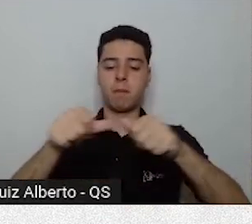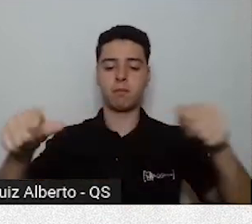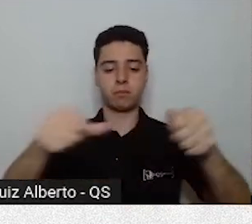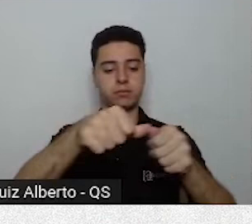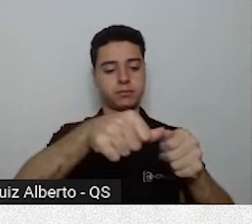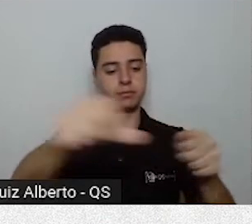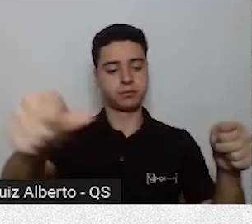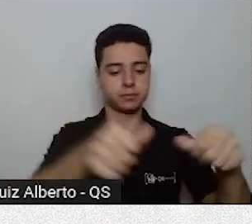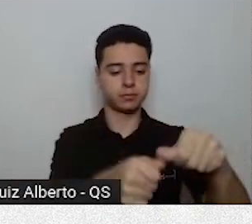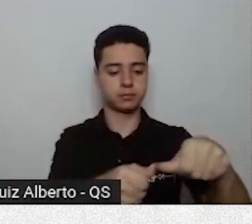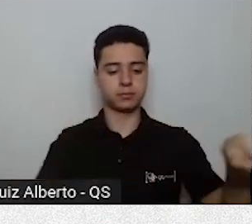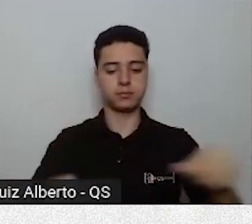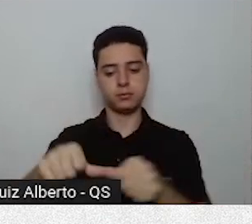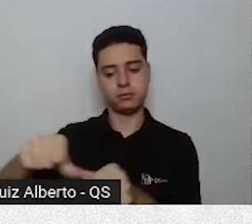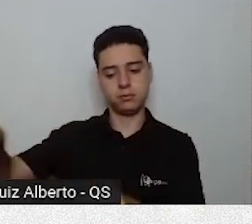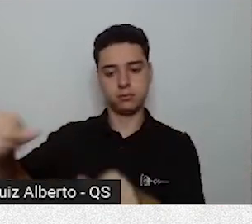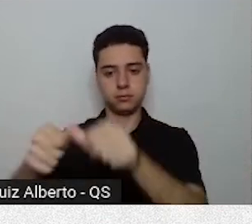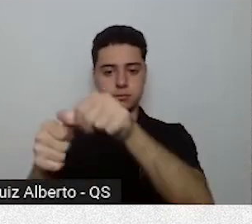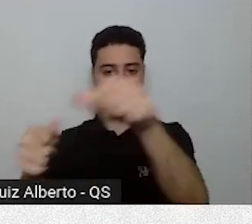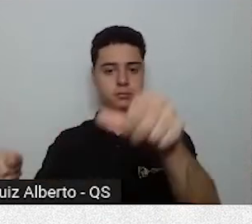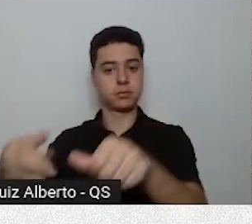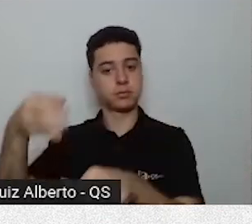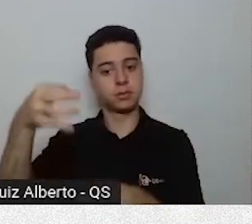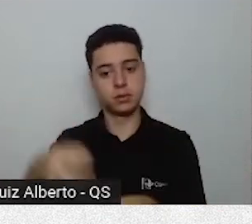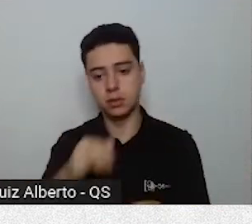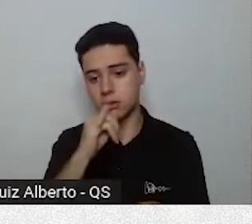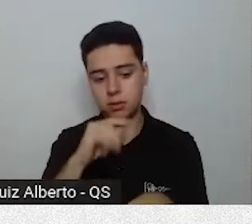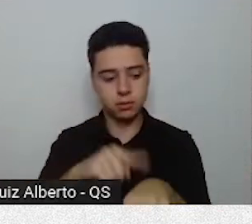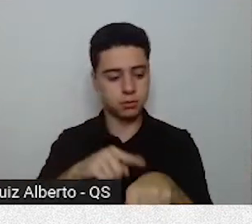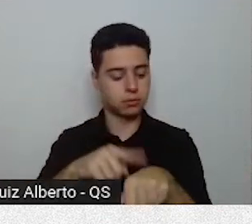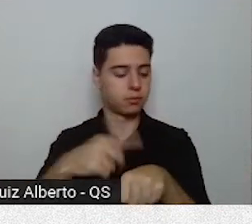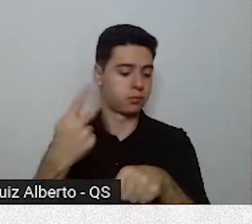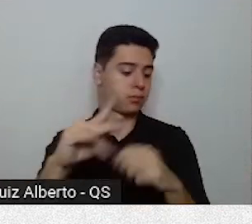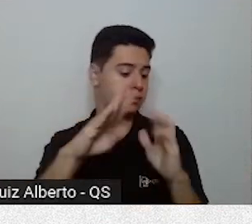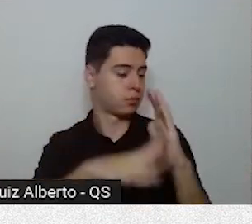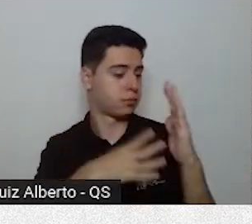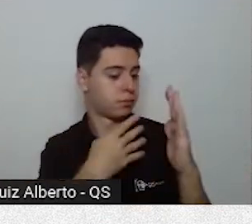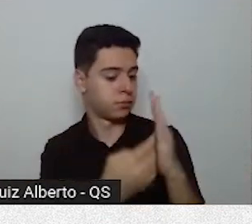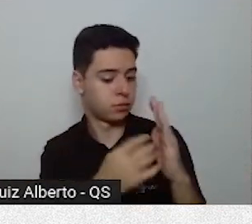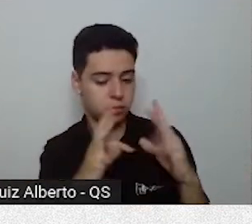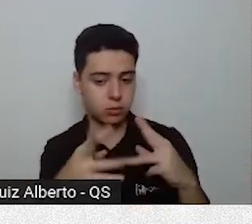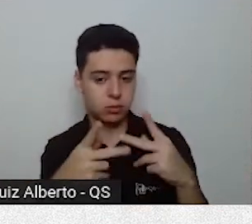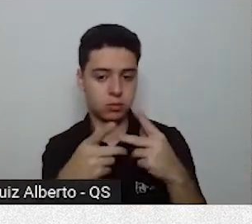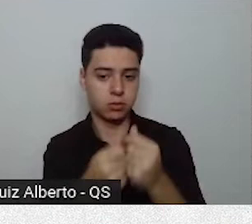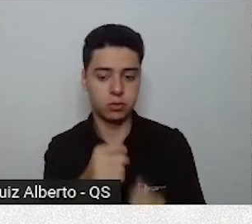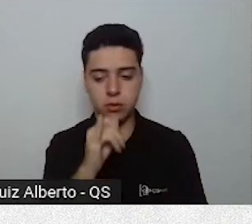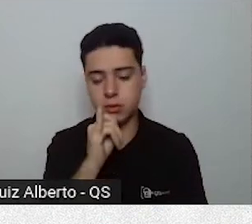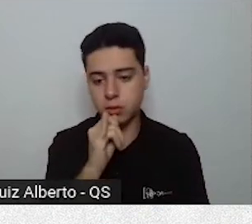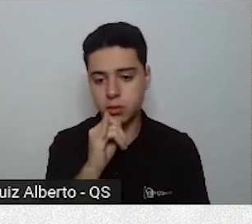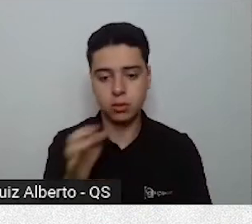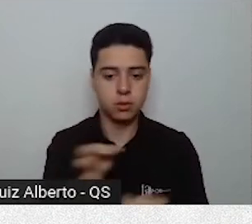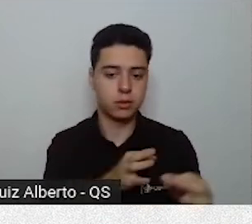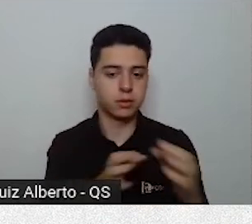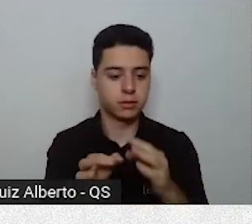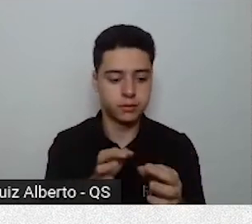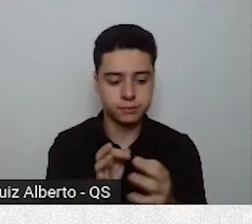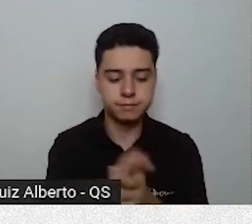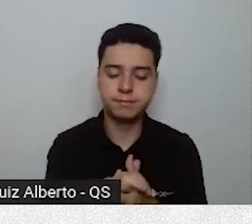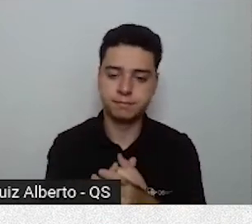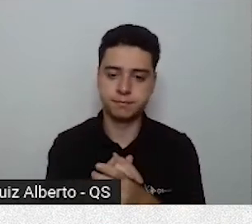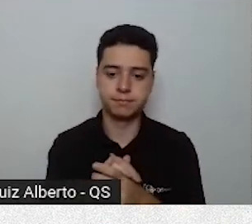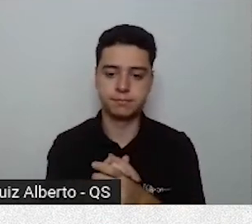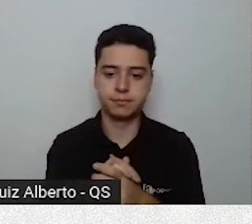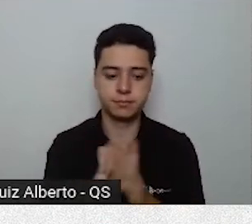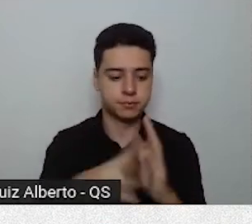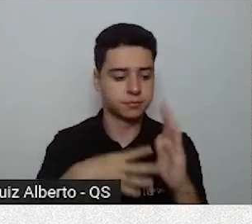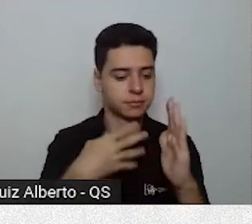papel na prancheta enquanto você está aplicando as suas aguadas, né? Para evitar que ele fique